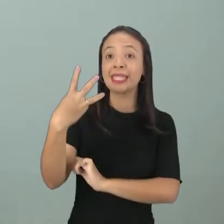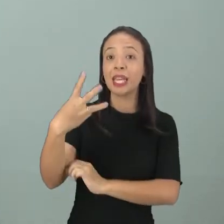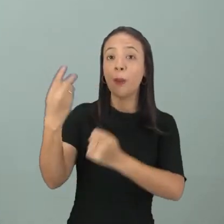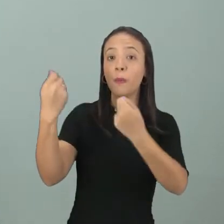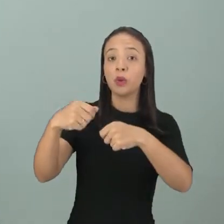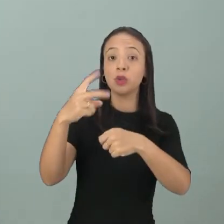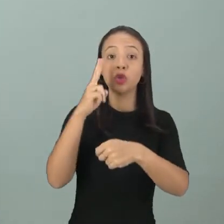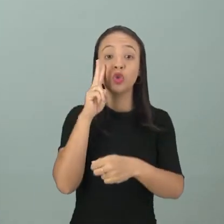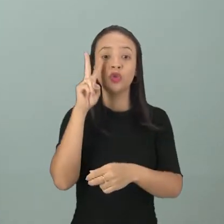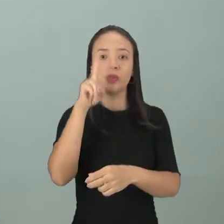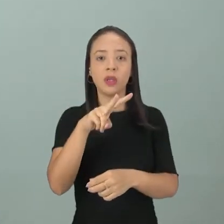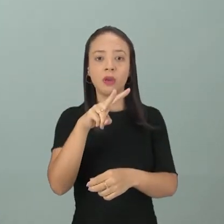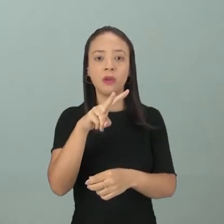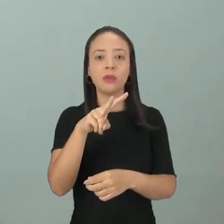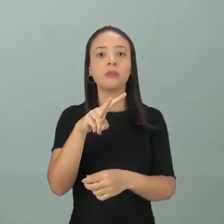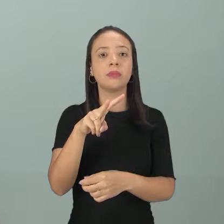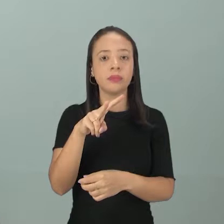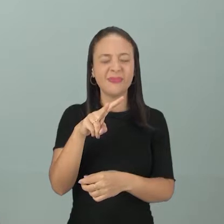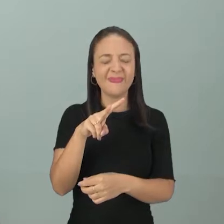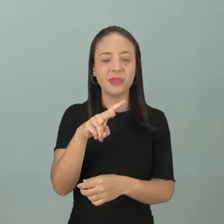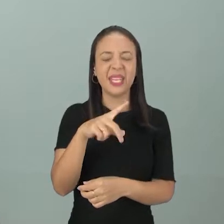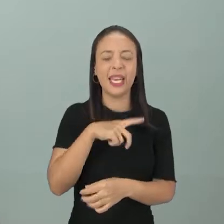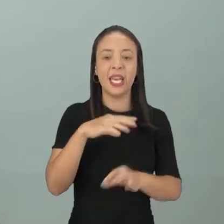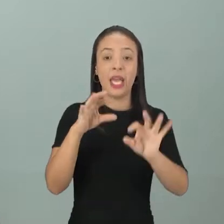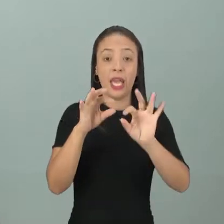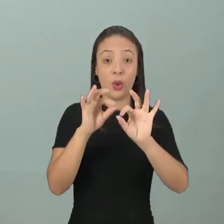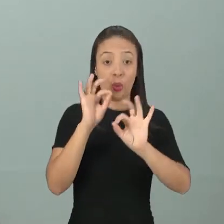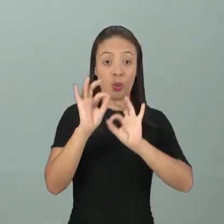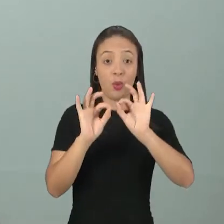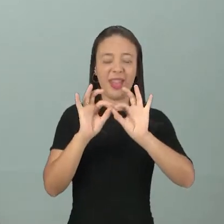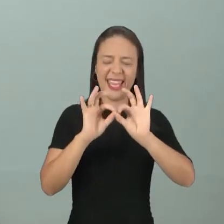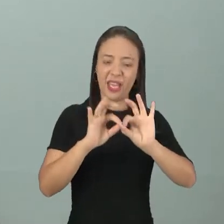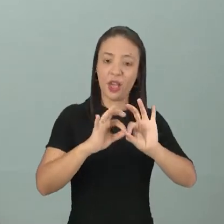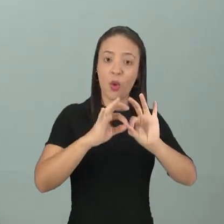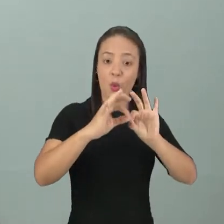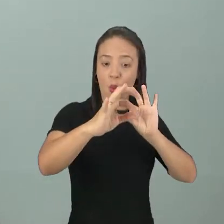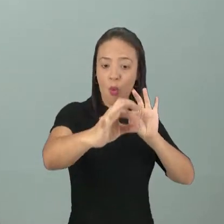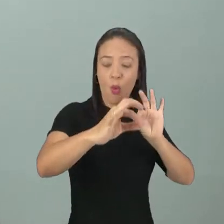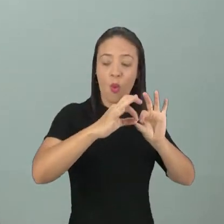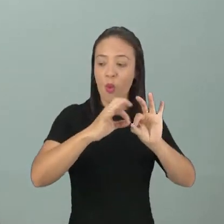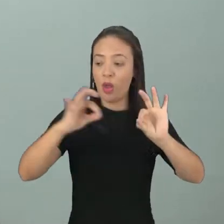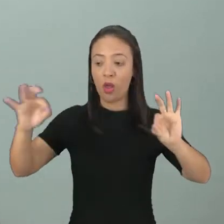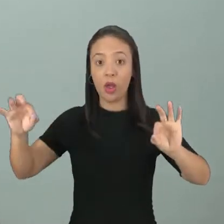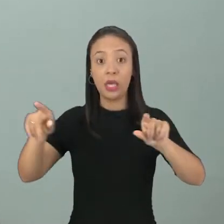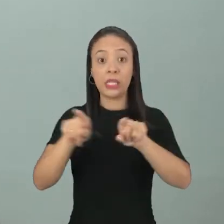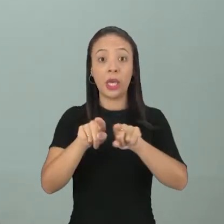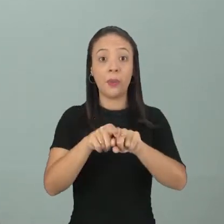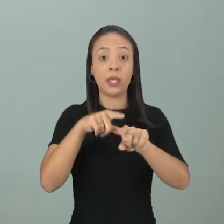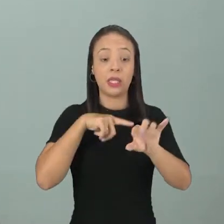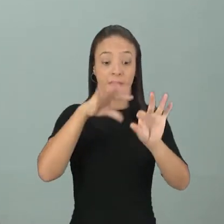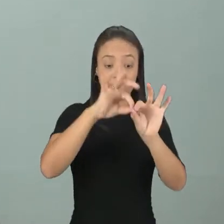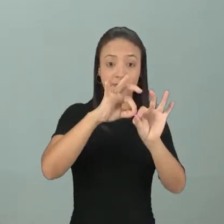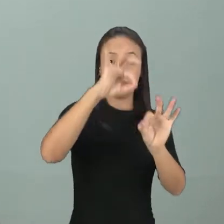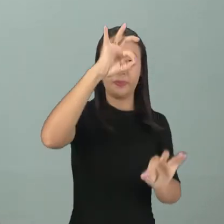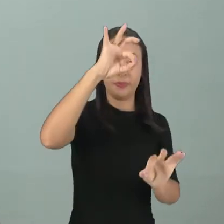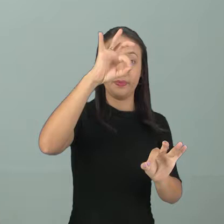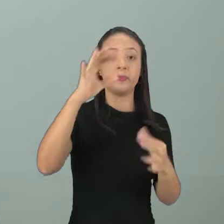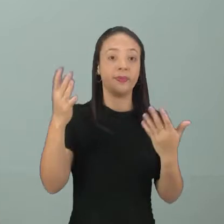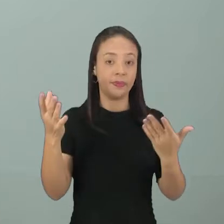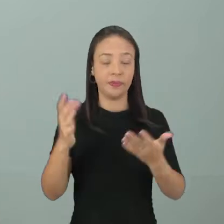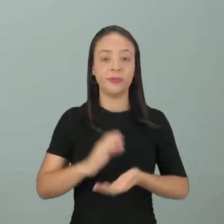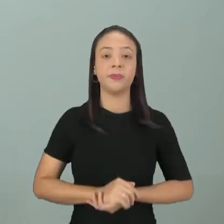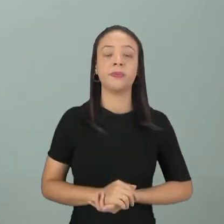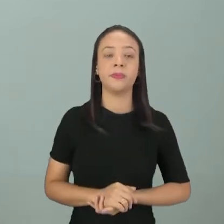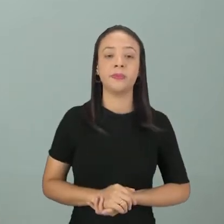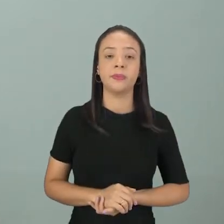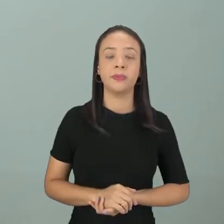três dimensões. Isso mesmo, elas possuem comprimento, elas possuem largura e elas possuem altura.